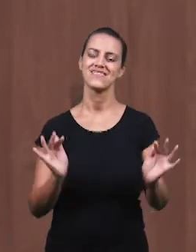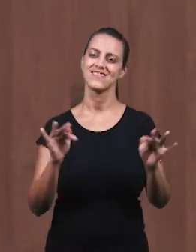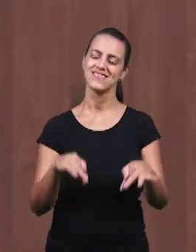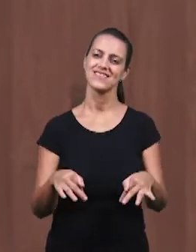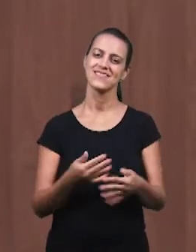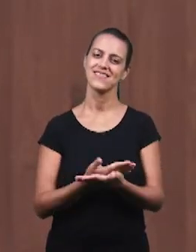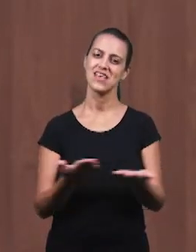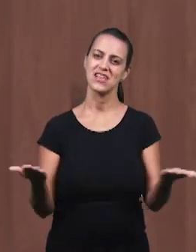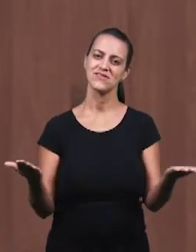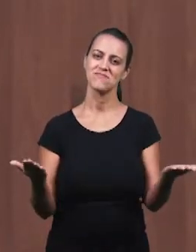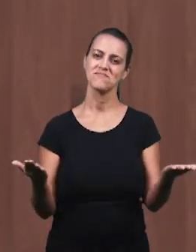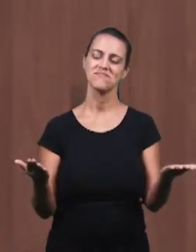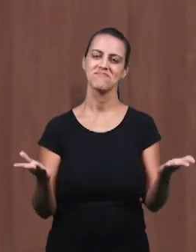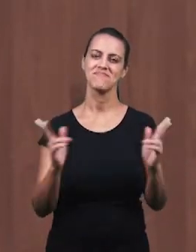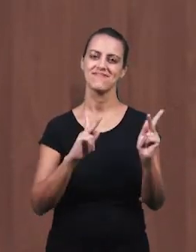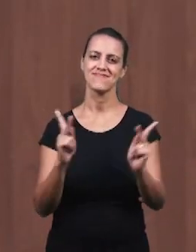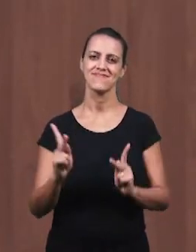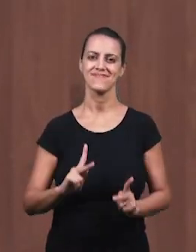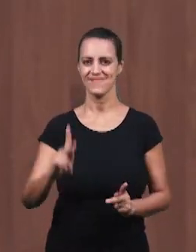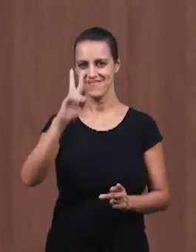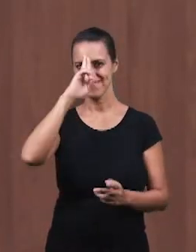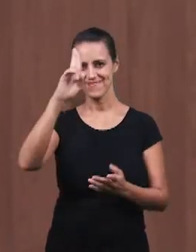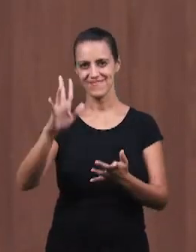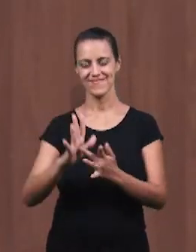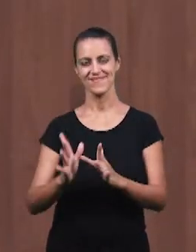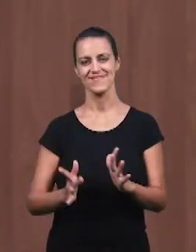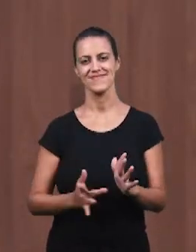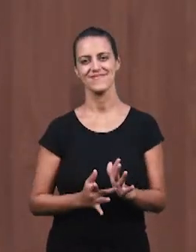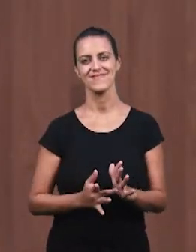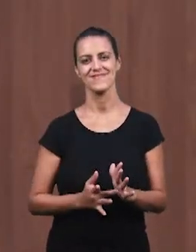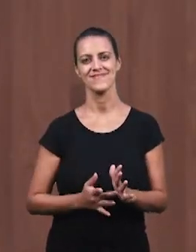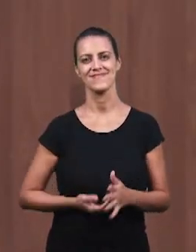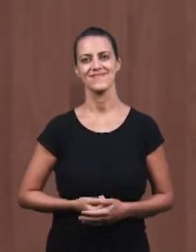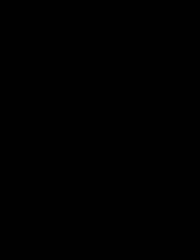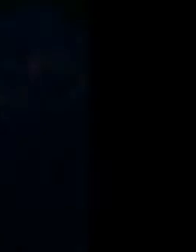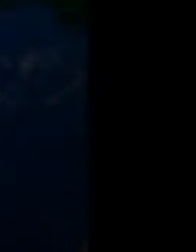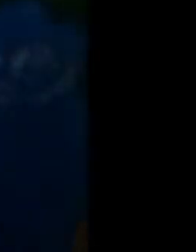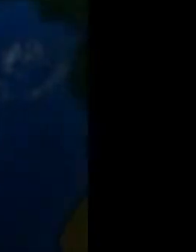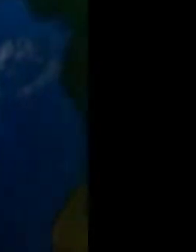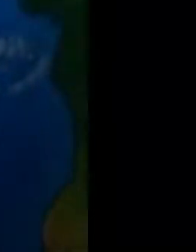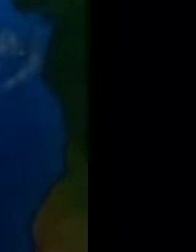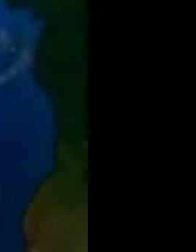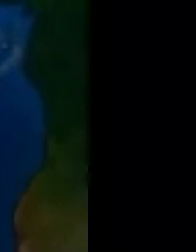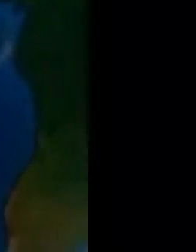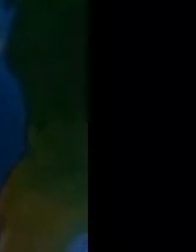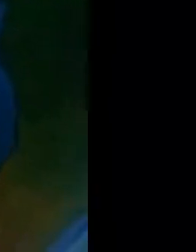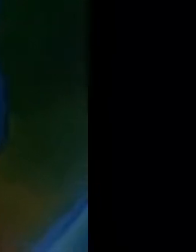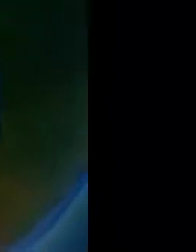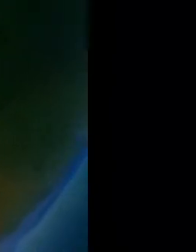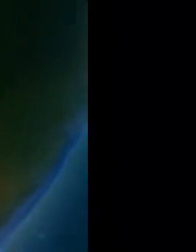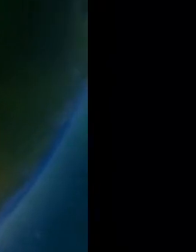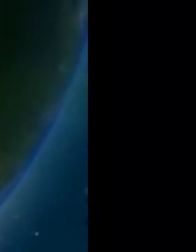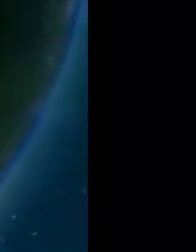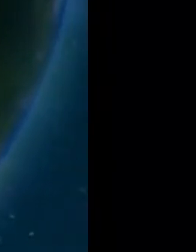Dominical. Encerramos essa parte desejando a todos a paz do Senhor Jesus.